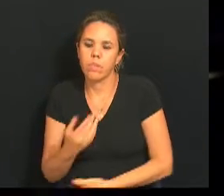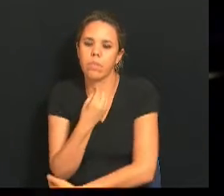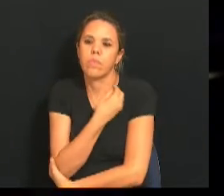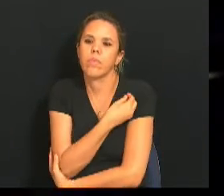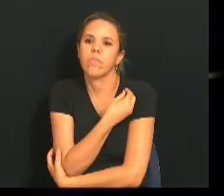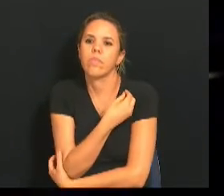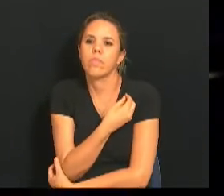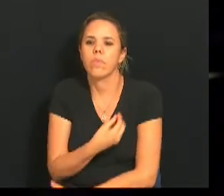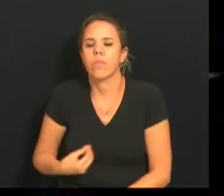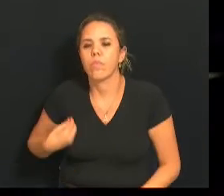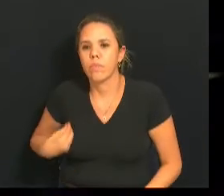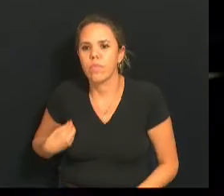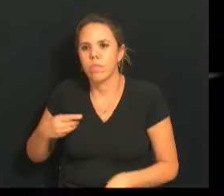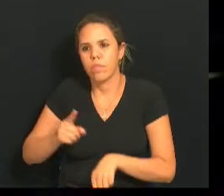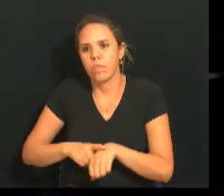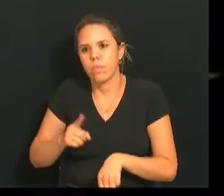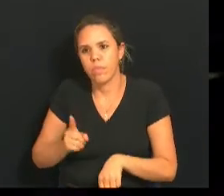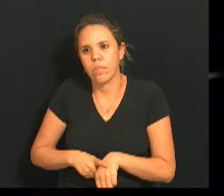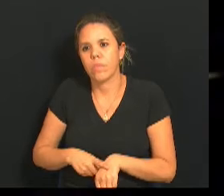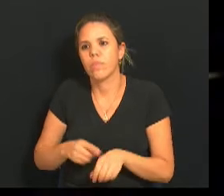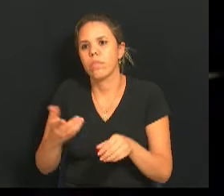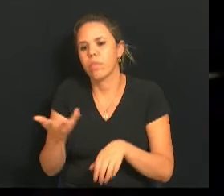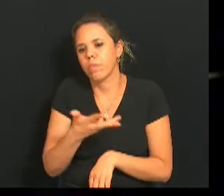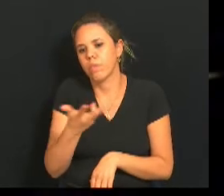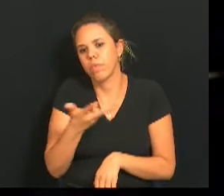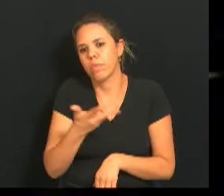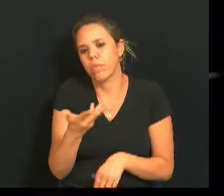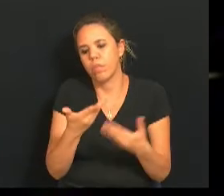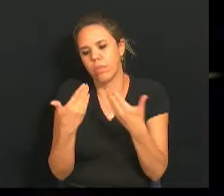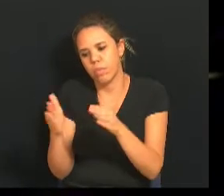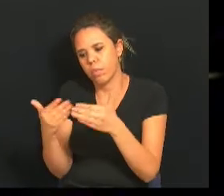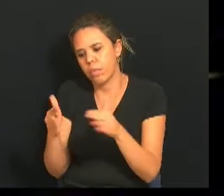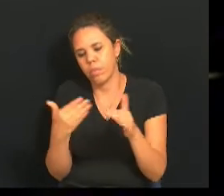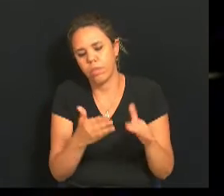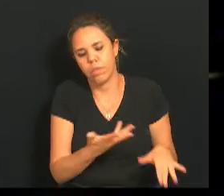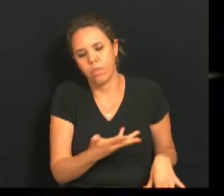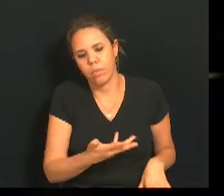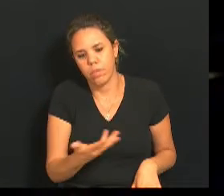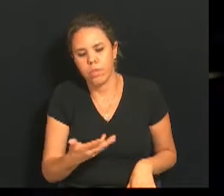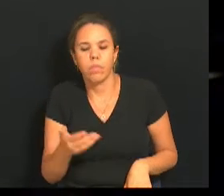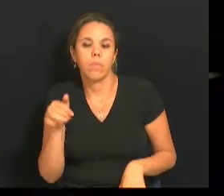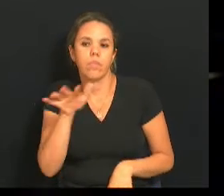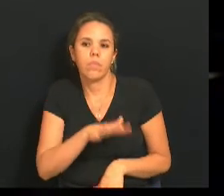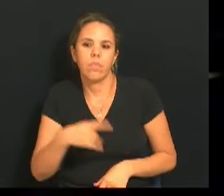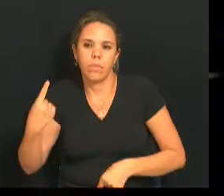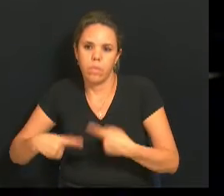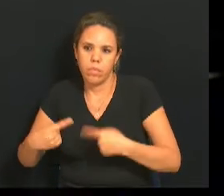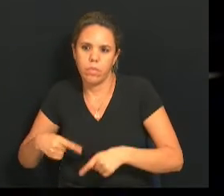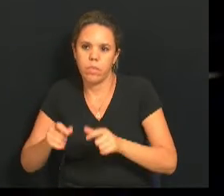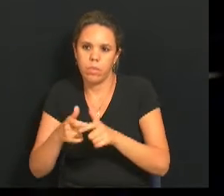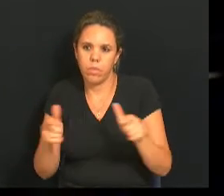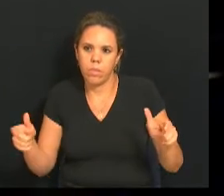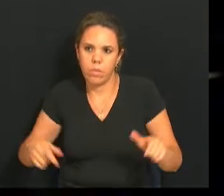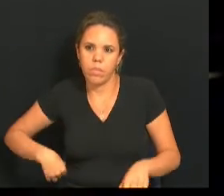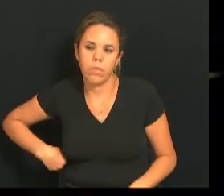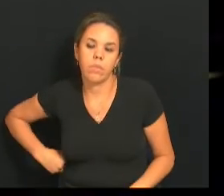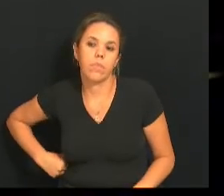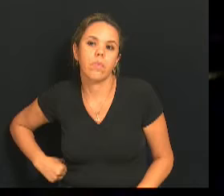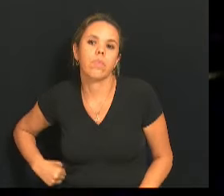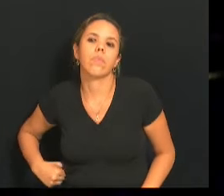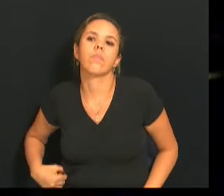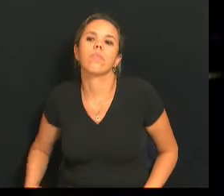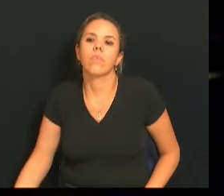momento acho que de desdemocratização no âmbito político mais amplo, né? Desde o golpe